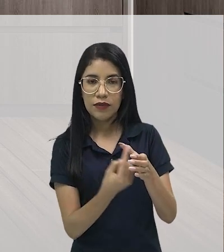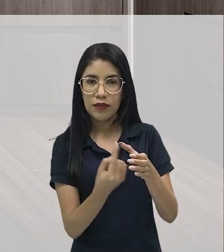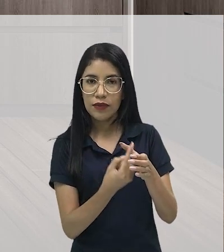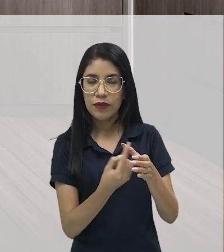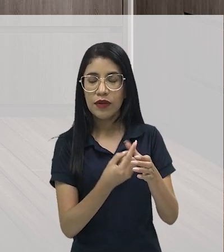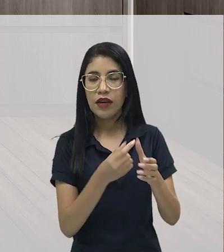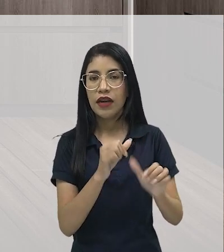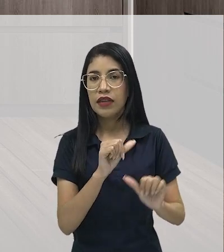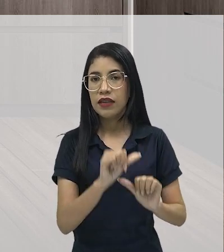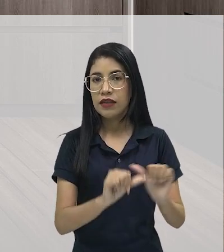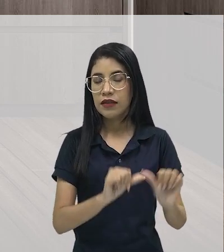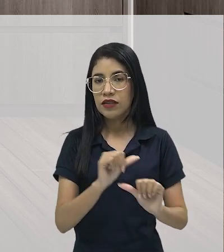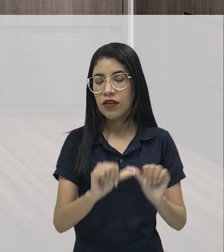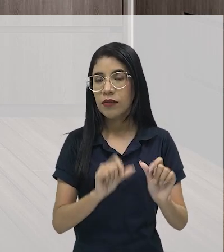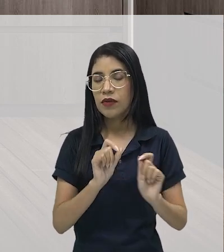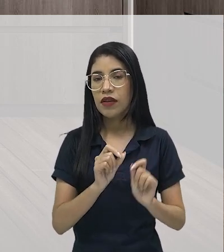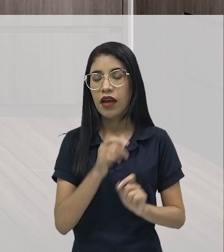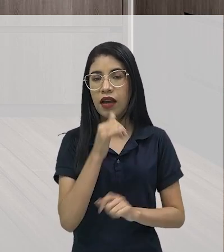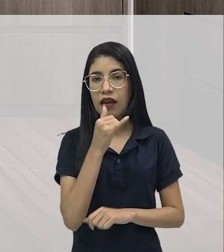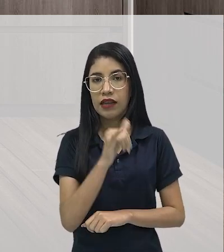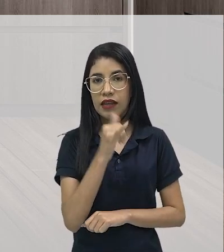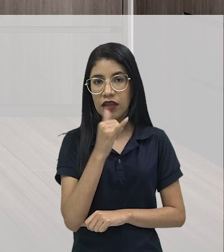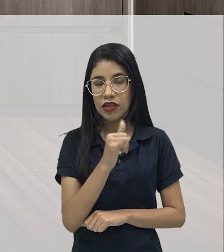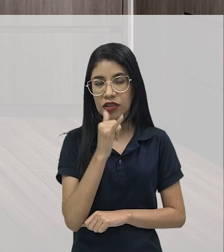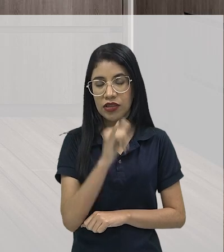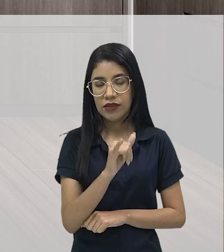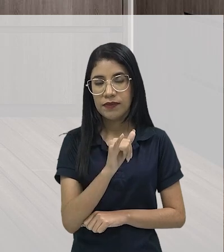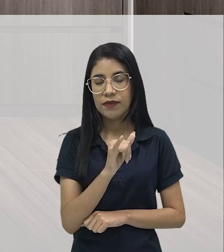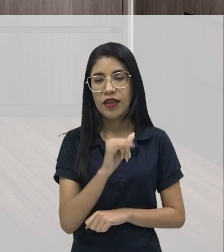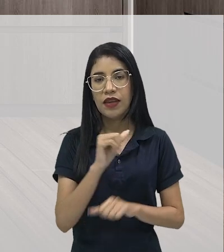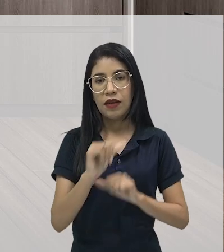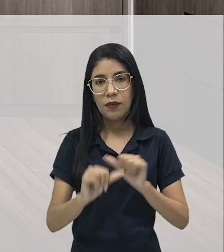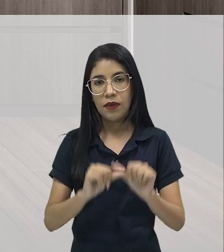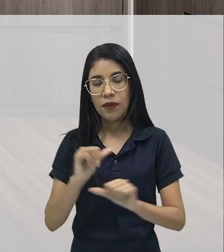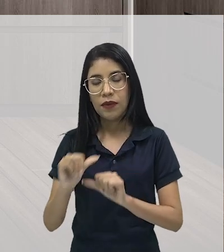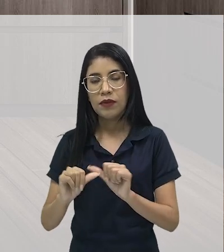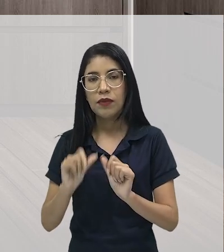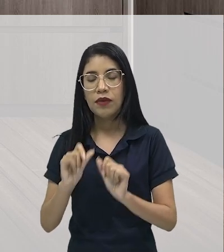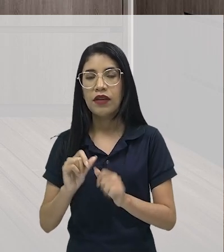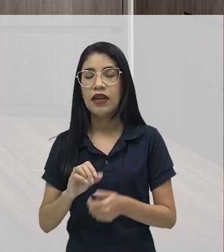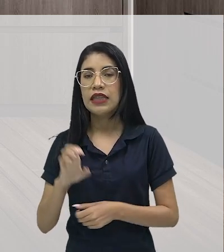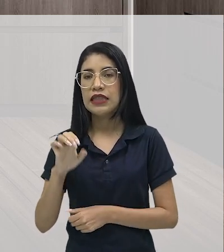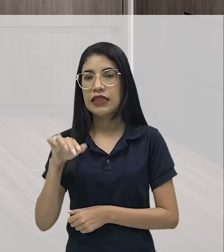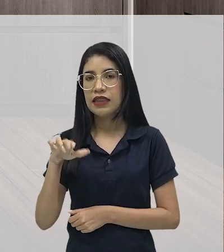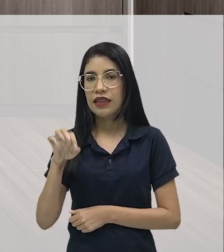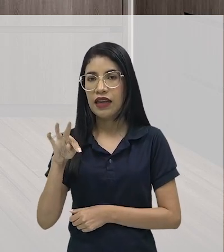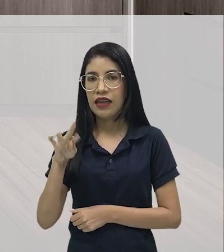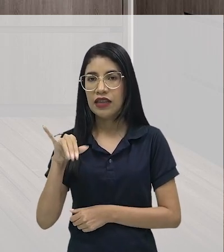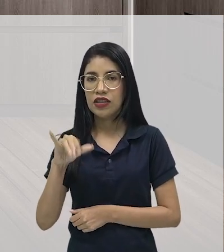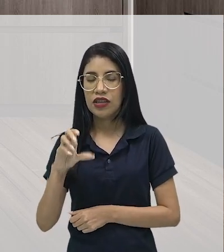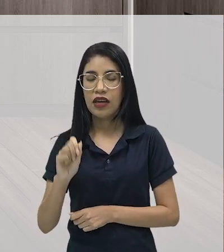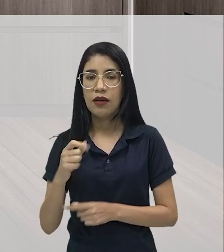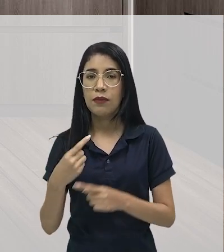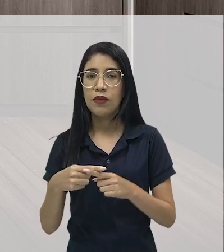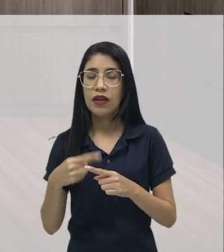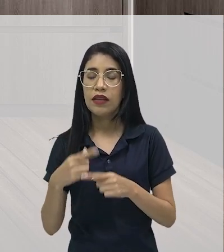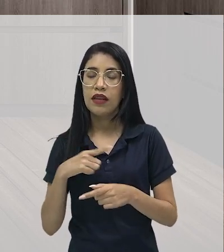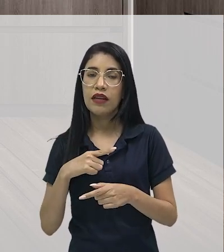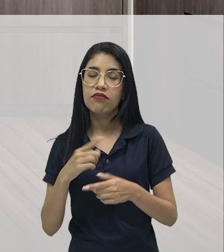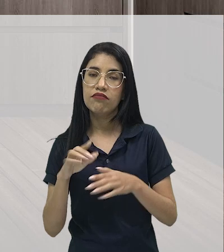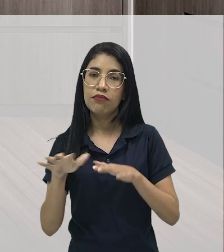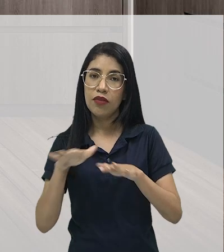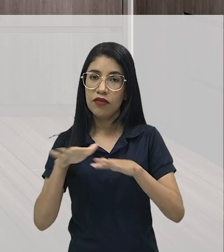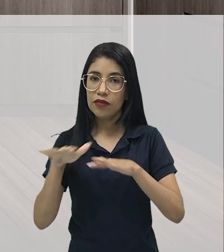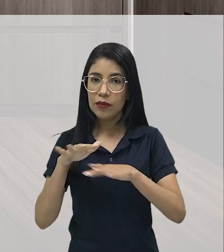vai transformar a energia elétrica em energia cinética, por conta do movimento,